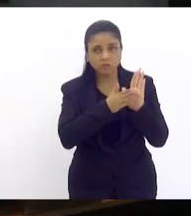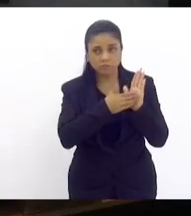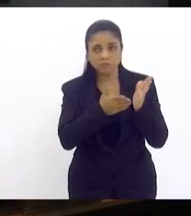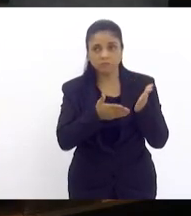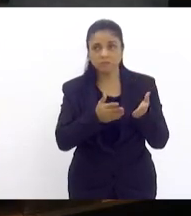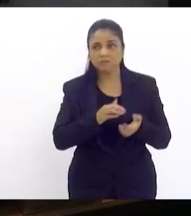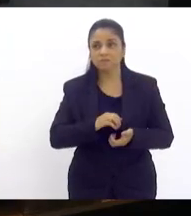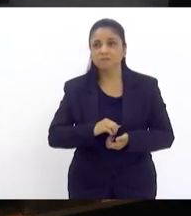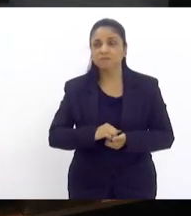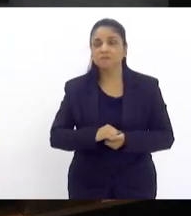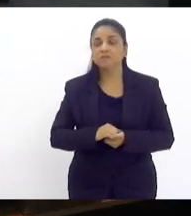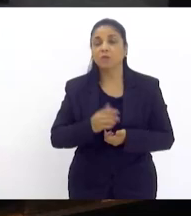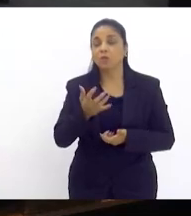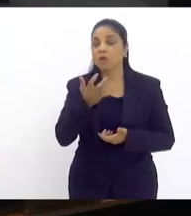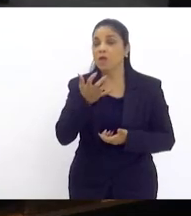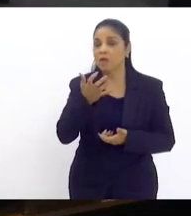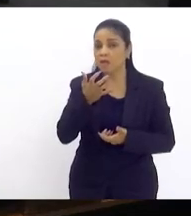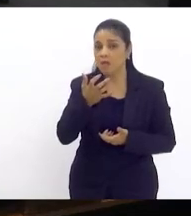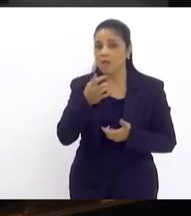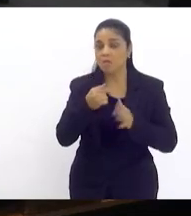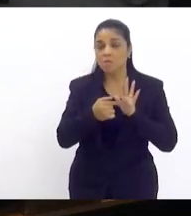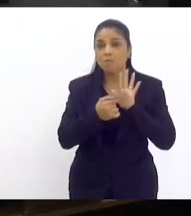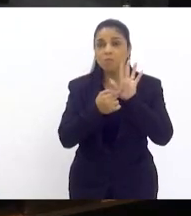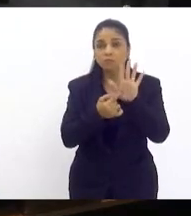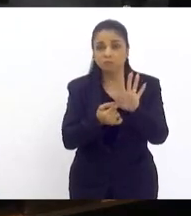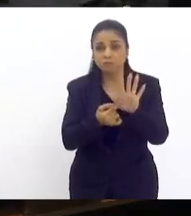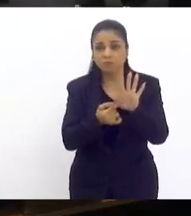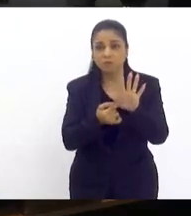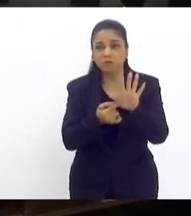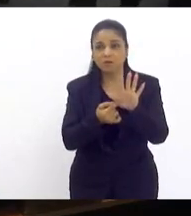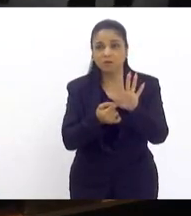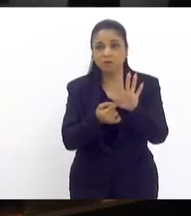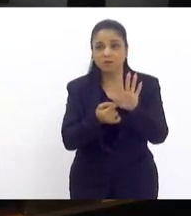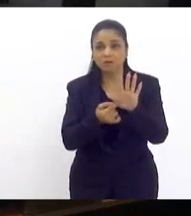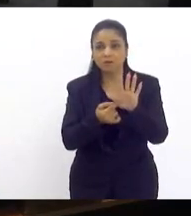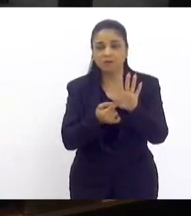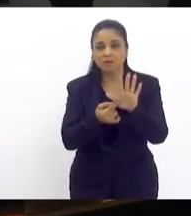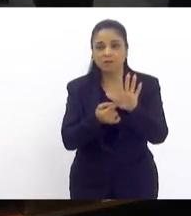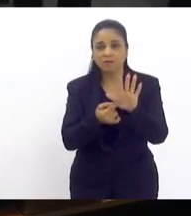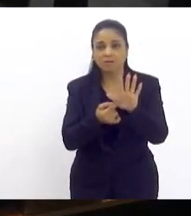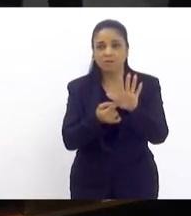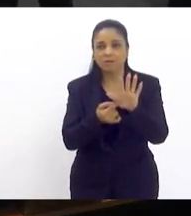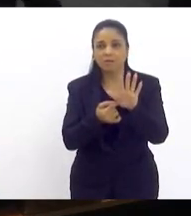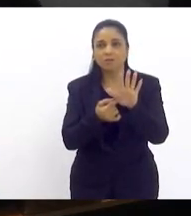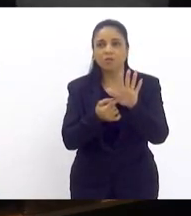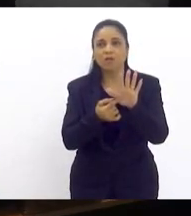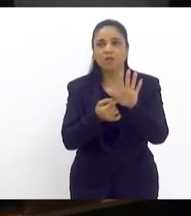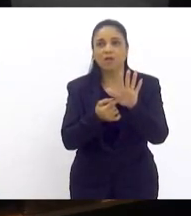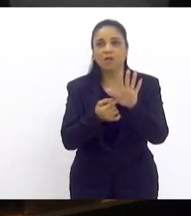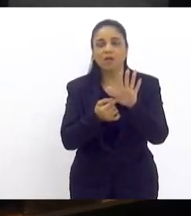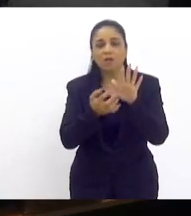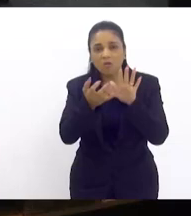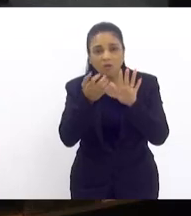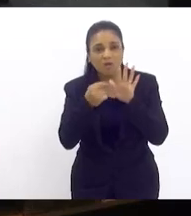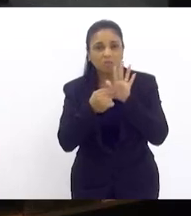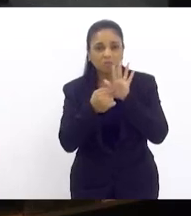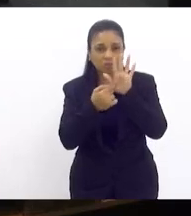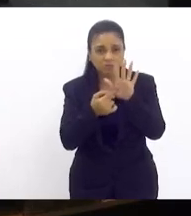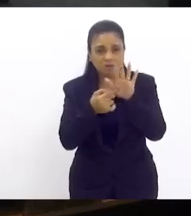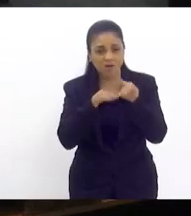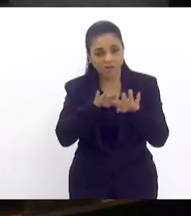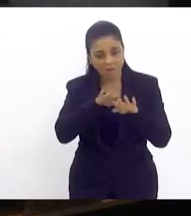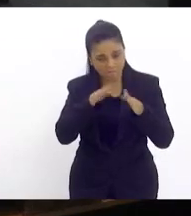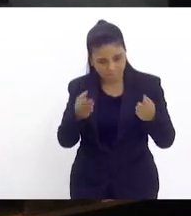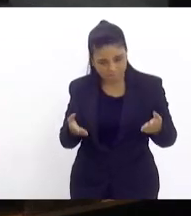o que a gente tá querendo trazer o que o que eu tô trazendo o que a gente traz aqui a mesa